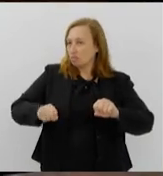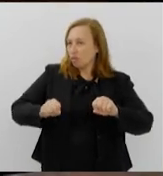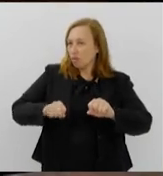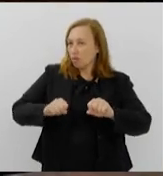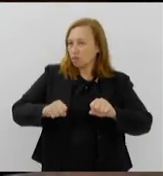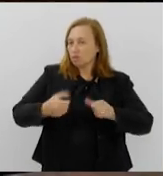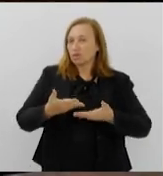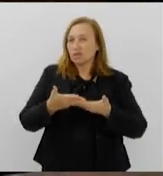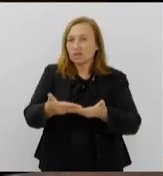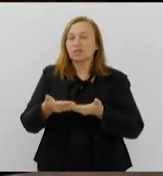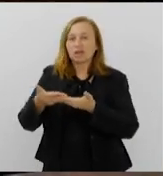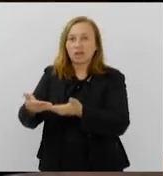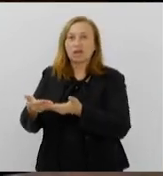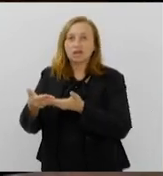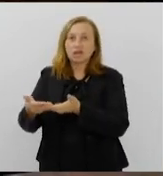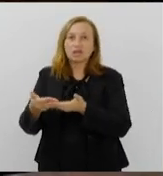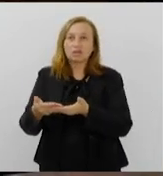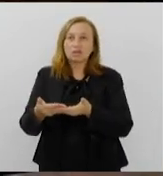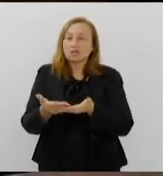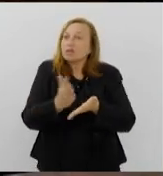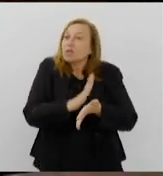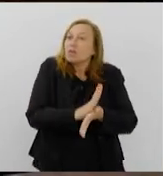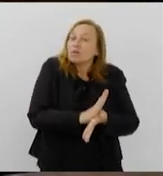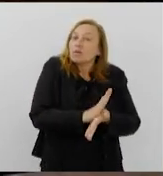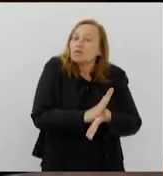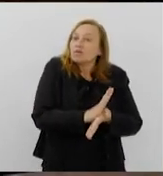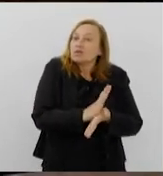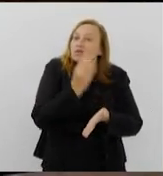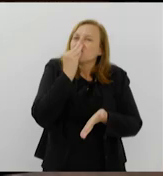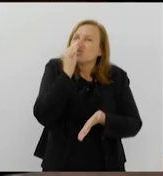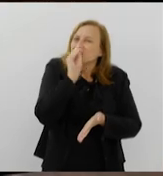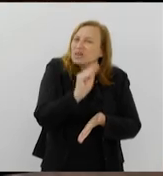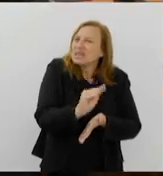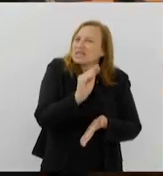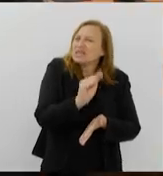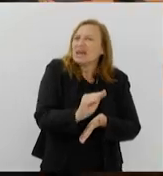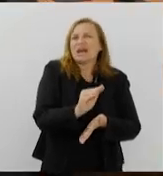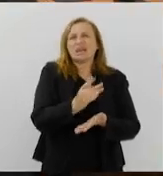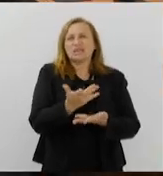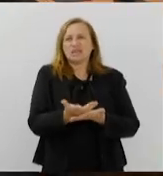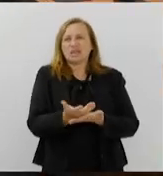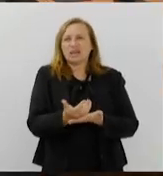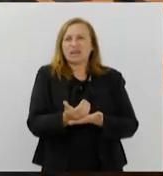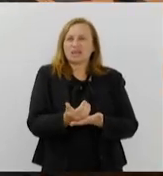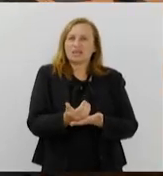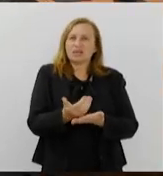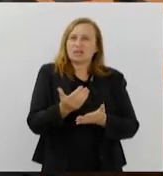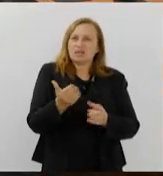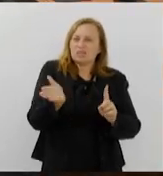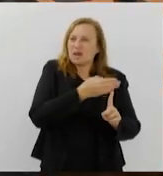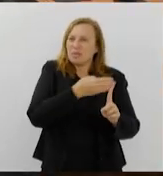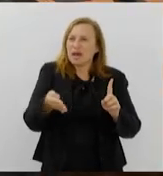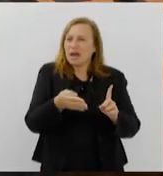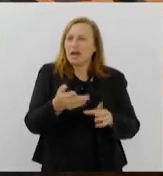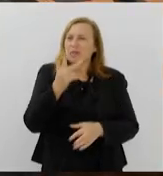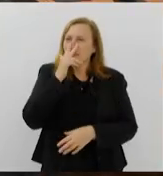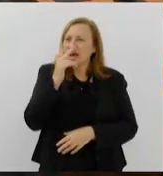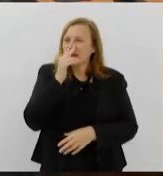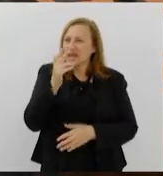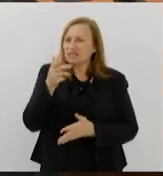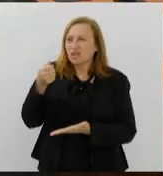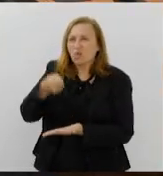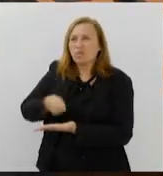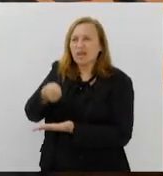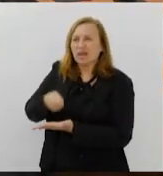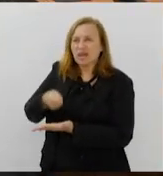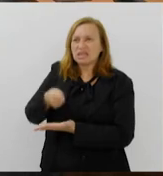agredidos, levando facada, né? Parece que alguns acham que eles têm obrigação de chegar na cozinha e botar em cima da